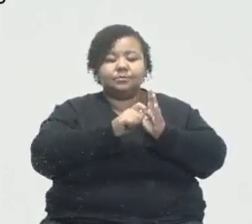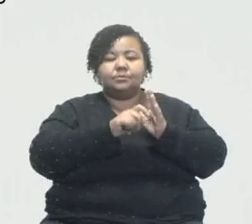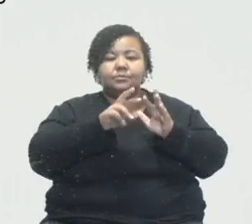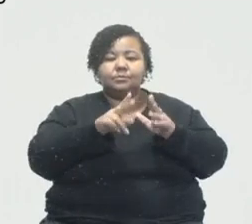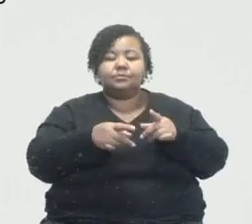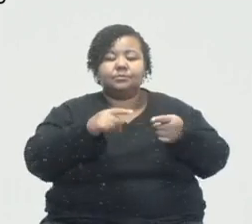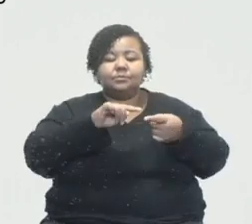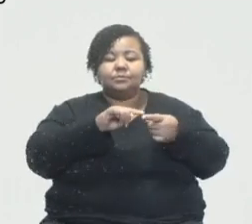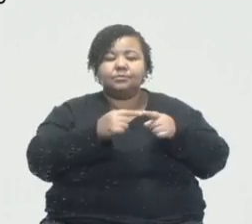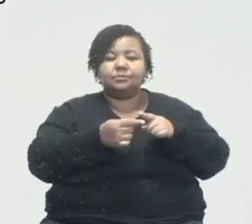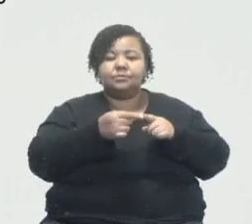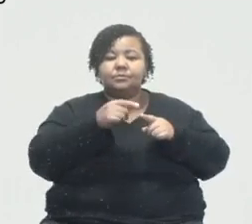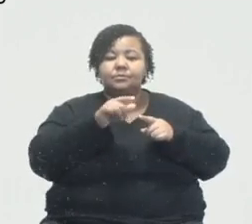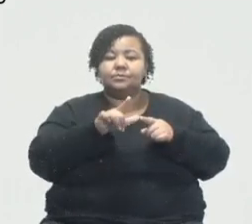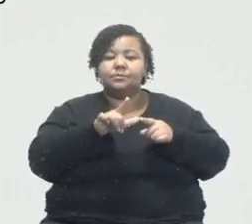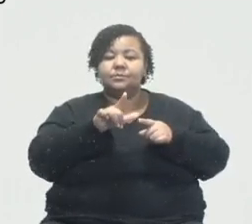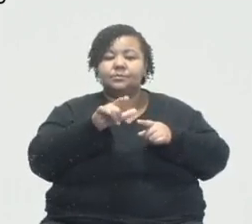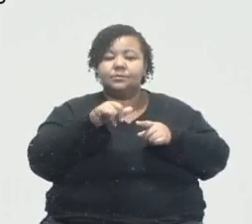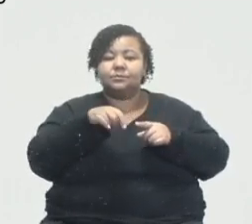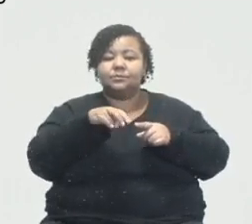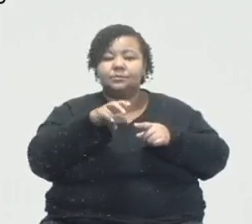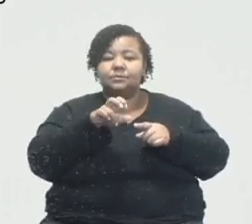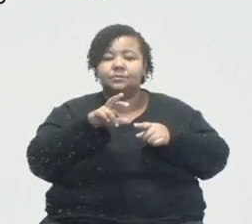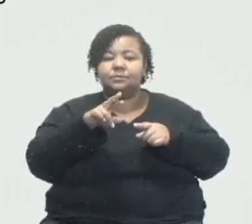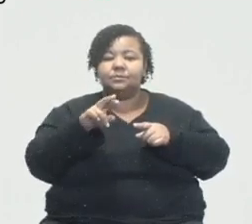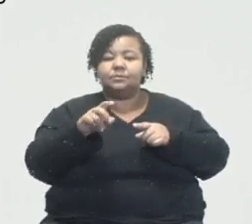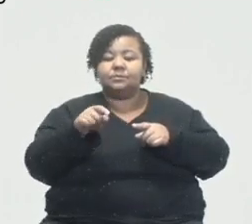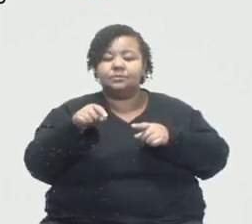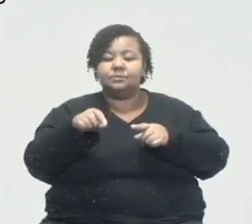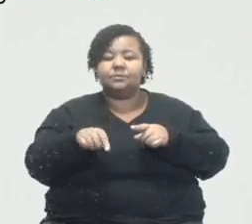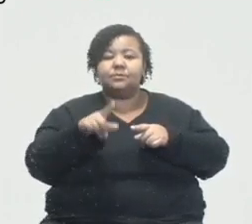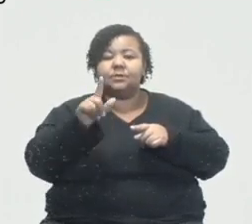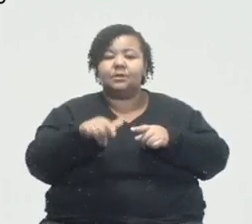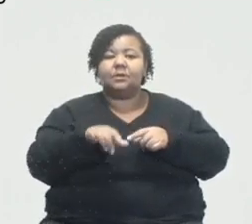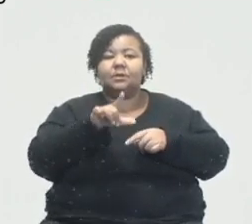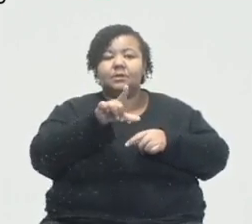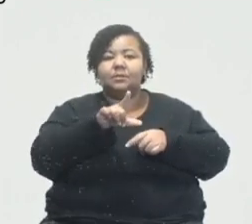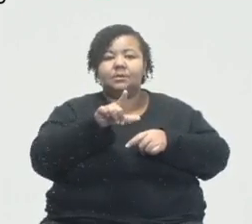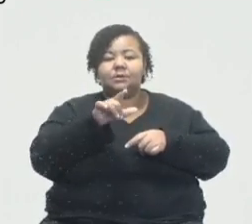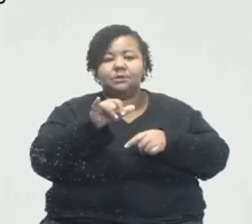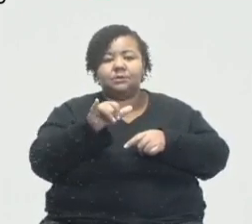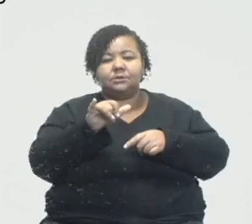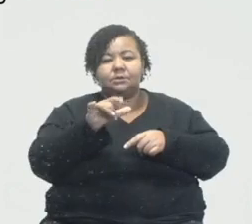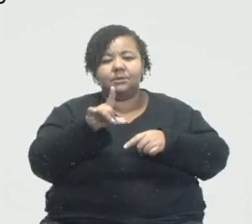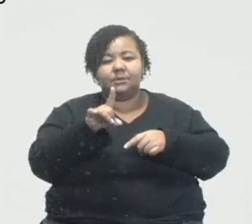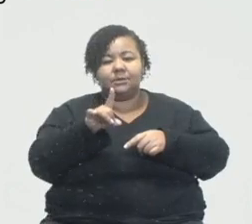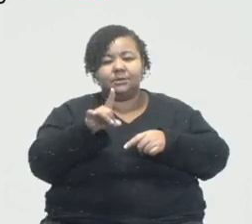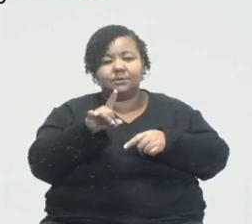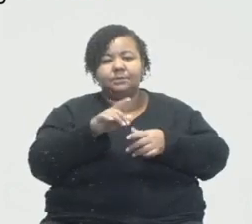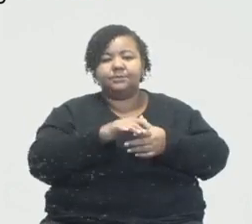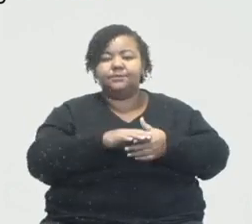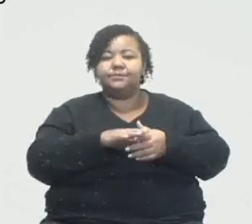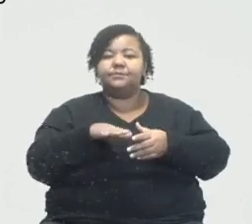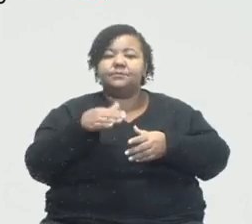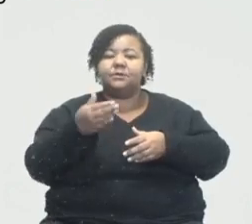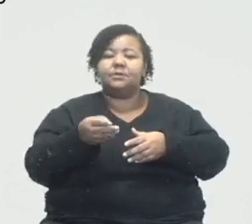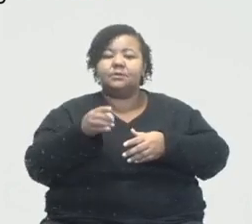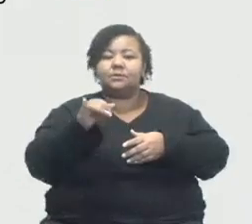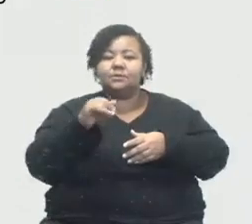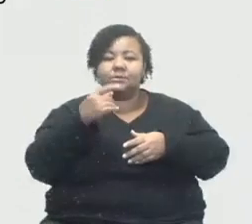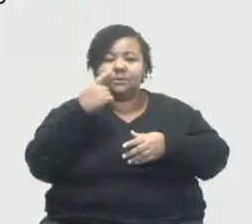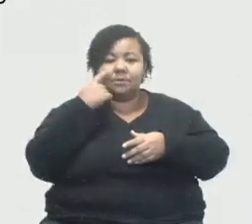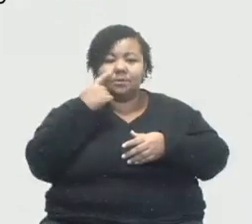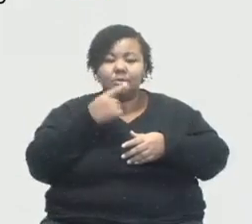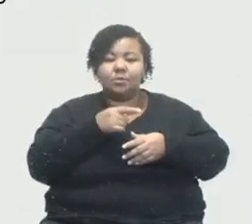combinação linear dos outros, nós temos que esse conjunto é linearmente dependente. Então, se você viu